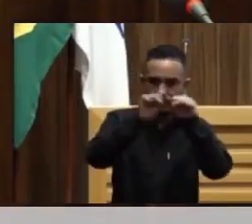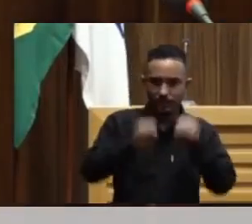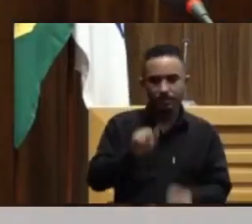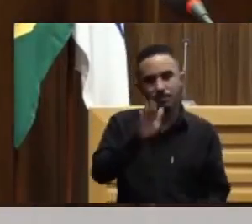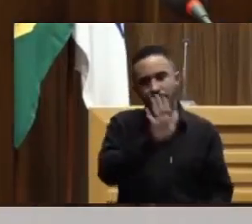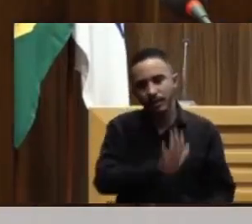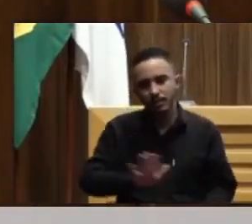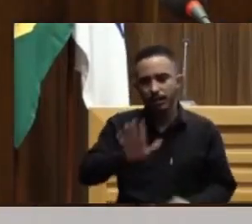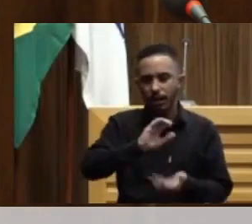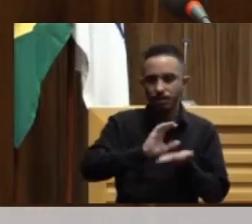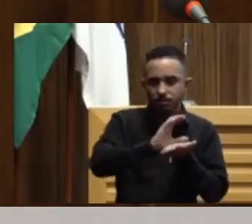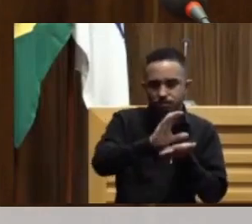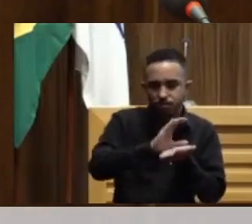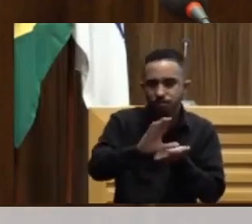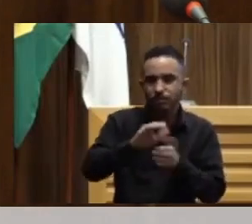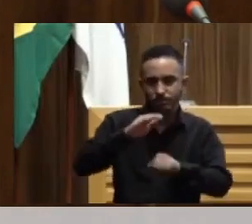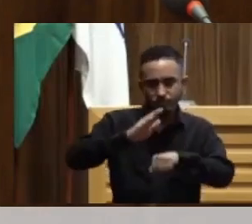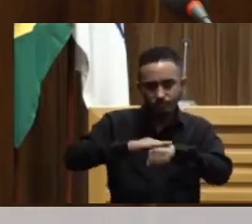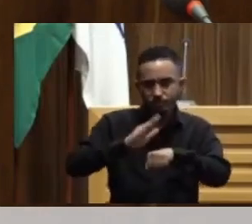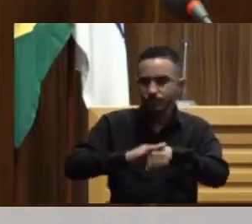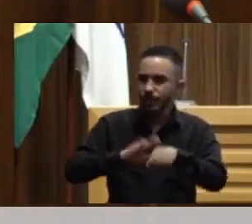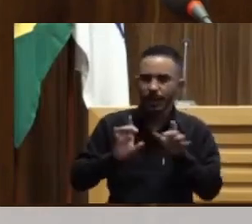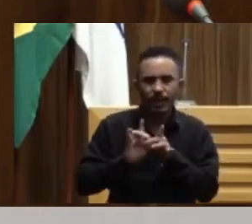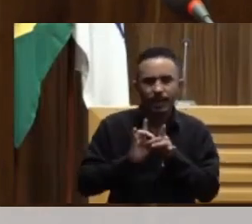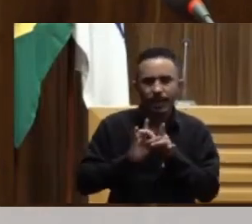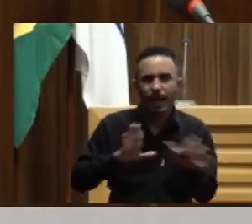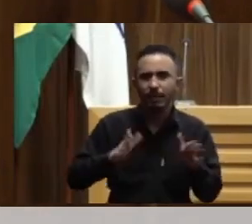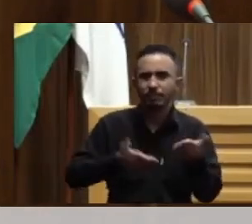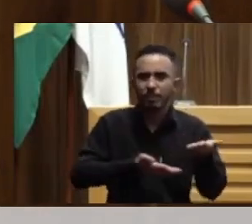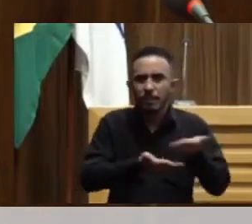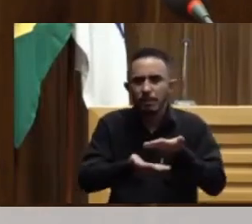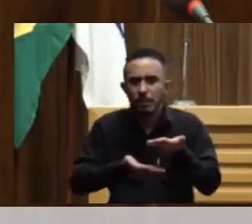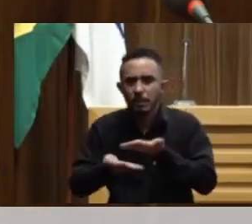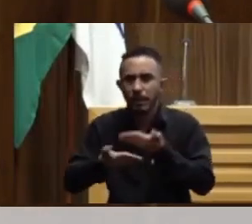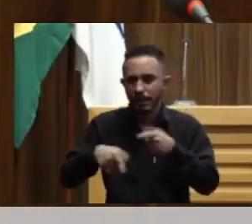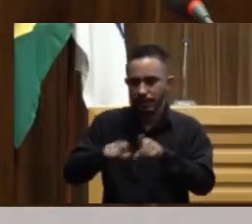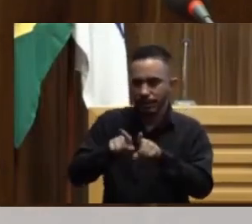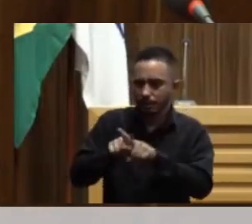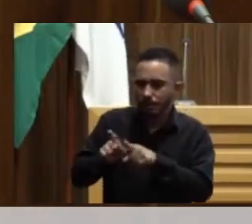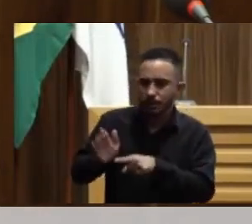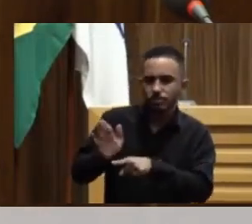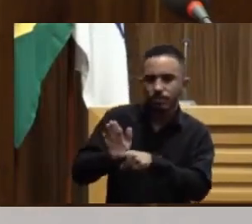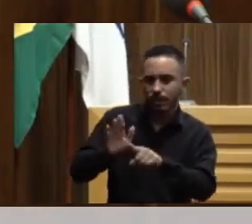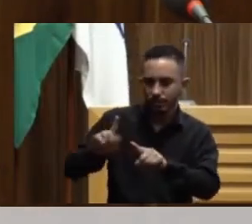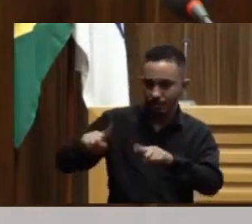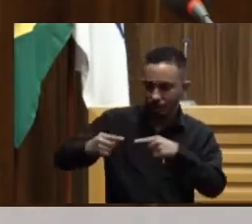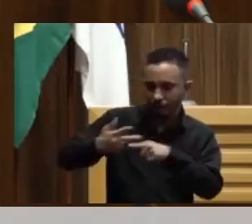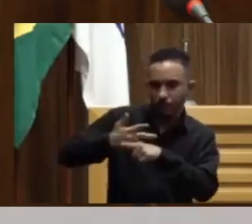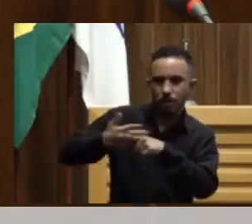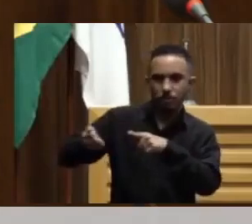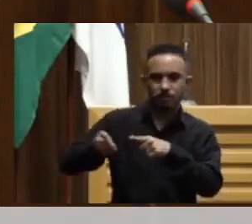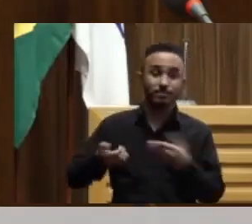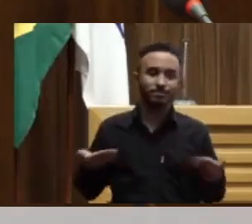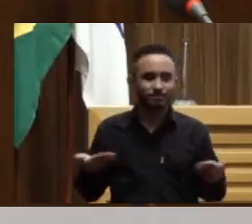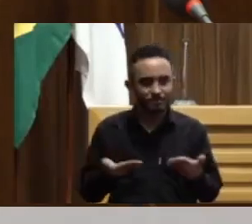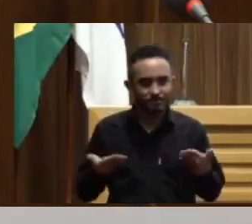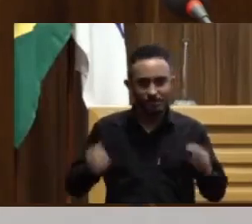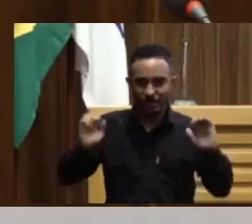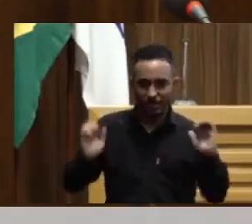se colocando aqui à disposição, né, e ajudando nesse desafio. Então, esse evento hoje aqui, que